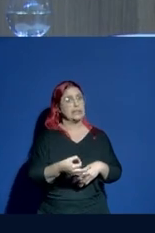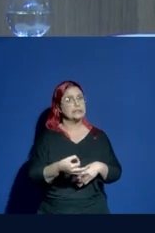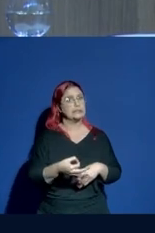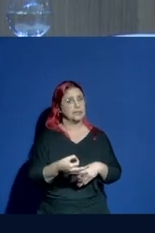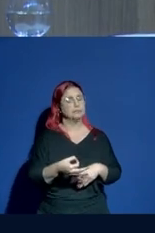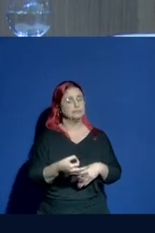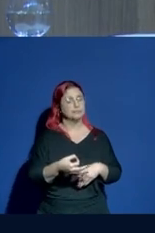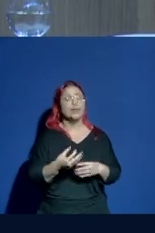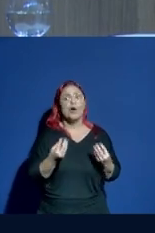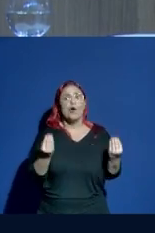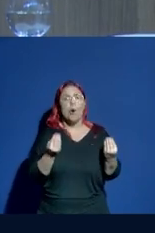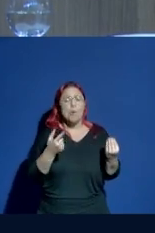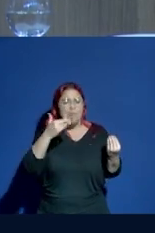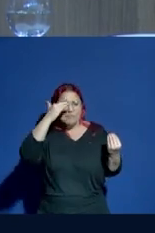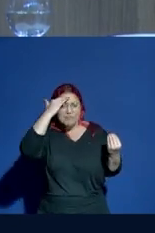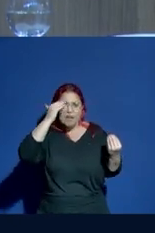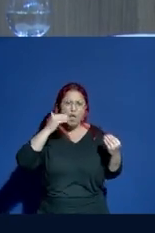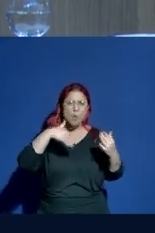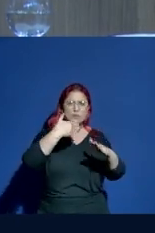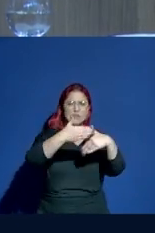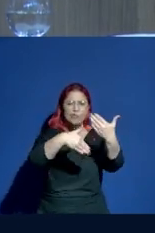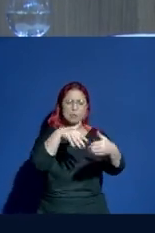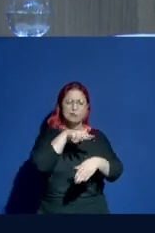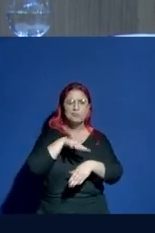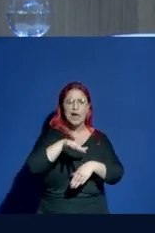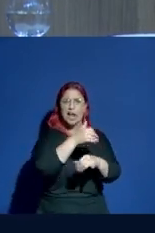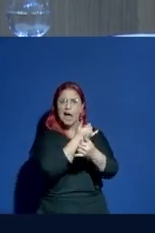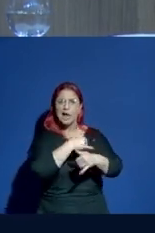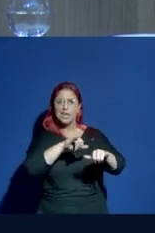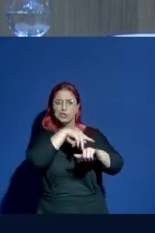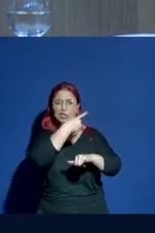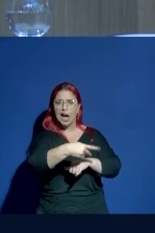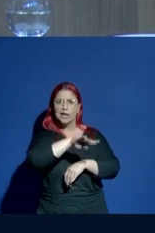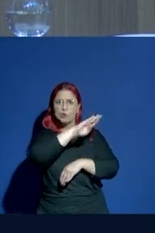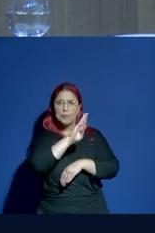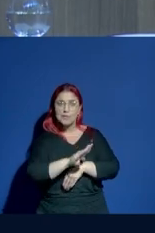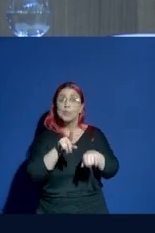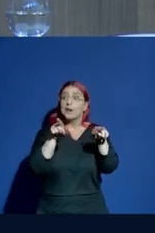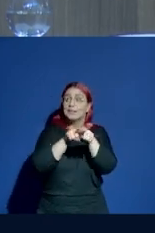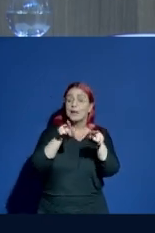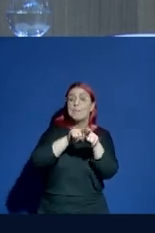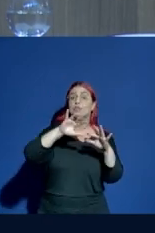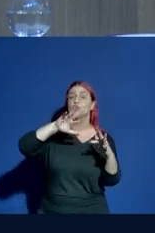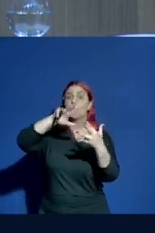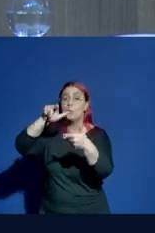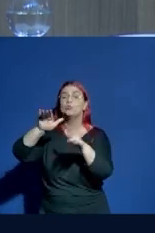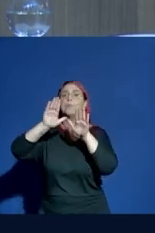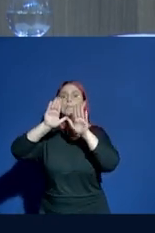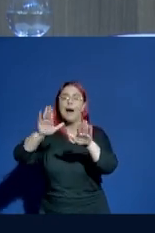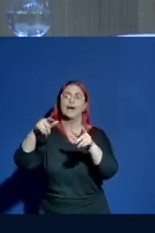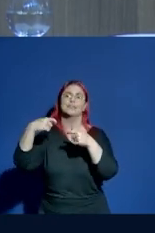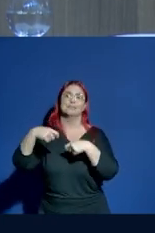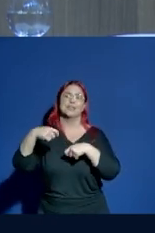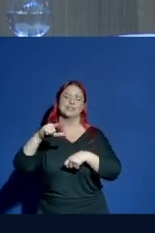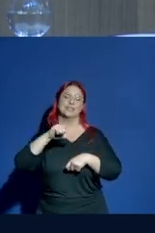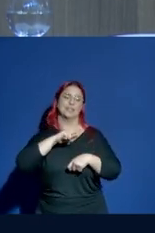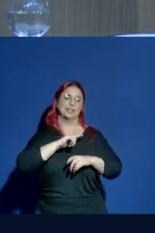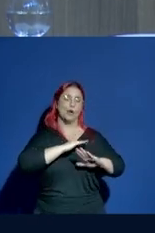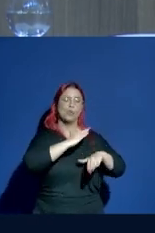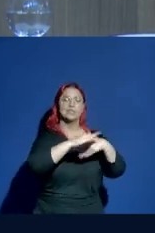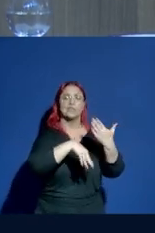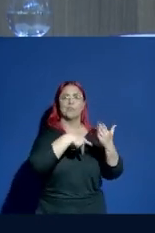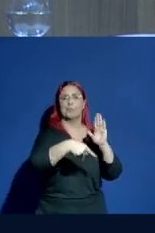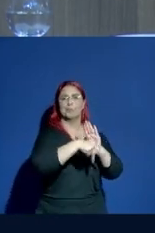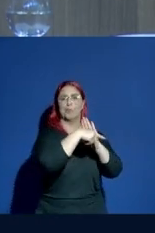enxergar o desenvolvimento do setor de energia do mundo sem compatibilizar o desenvolvimento